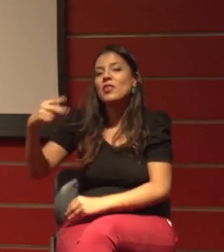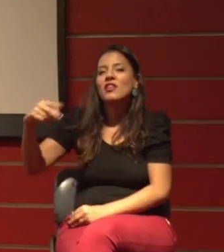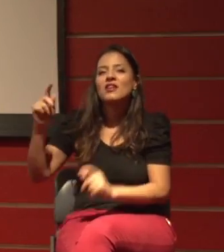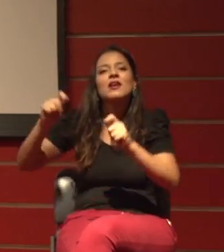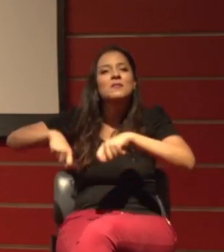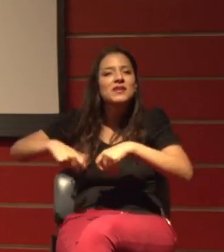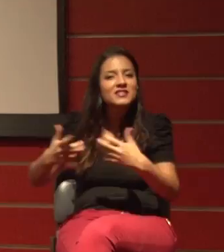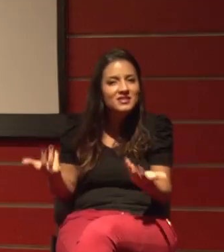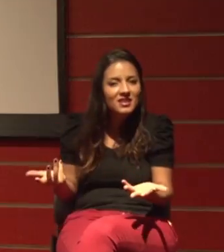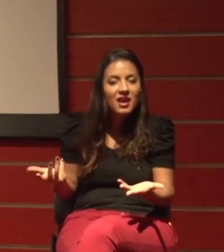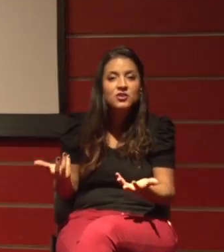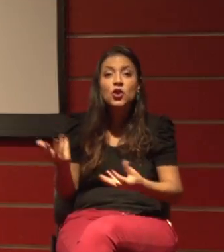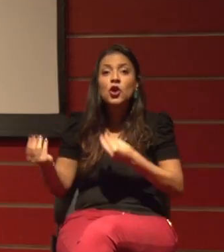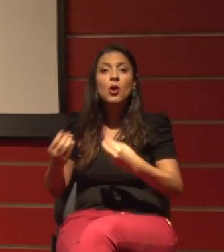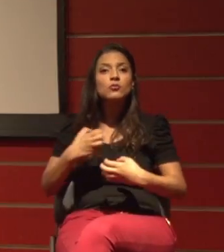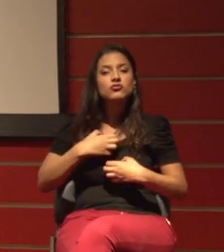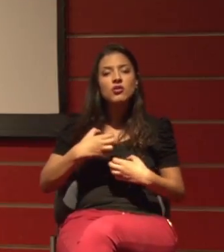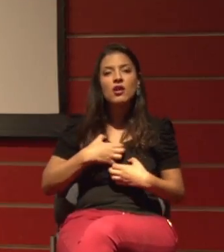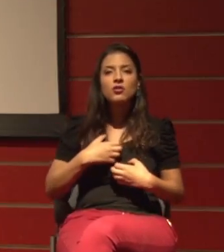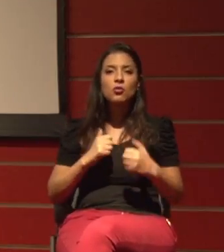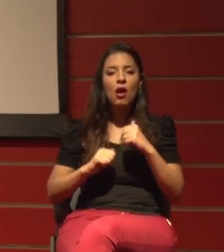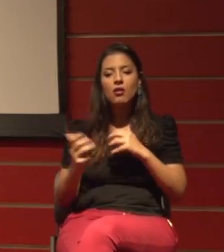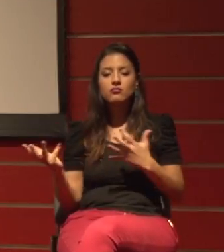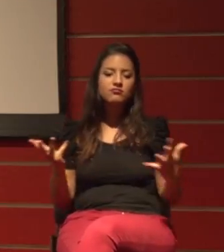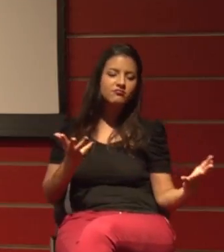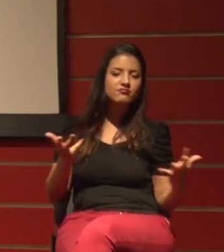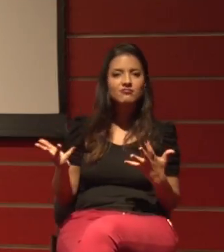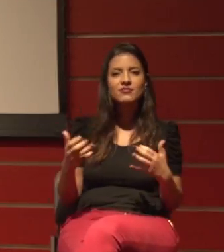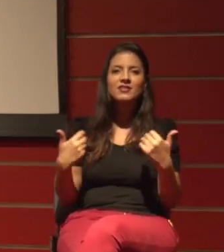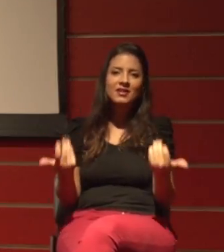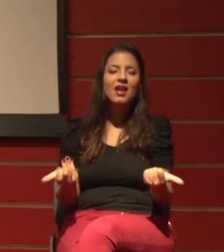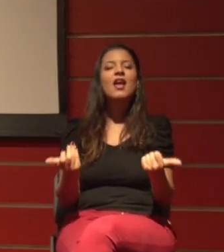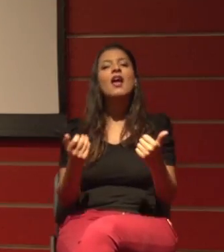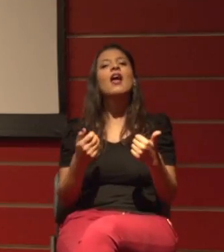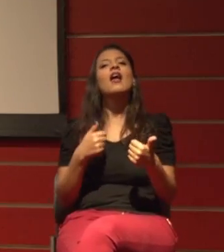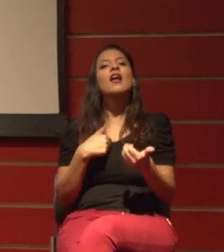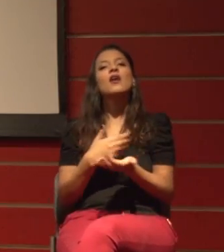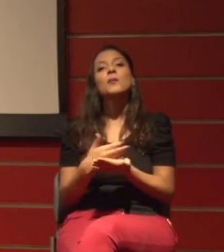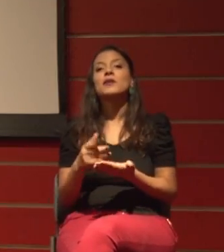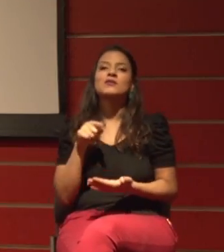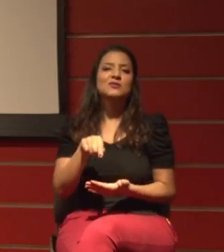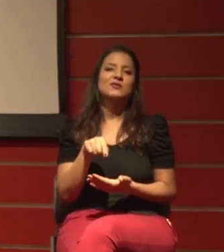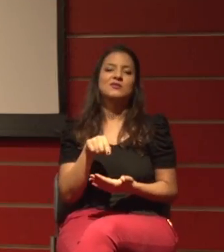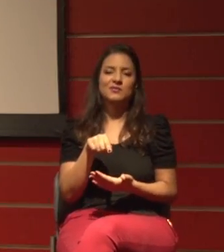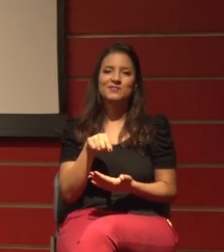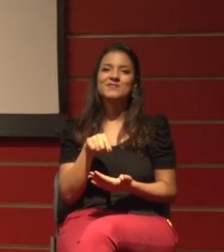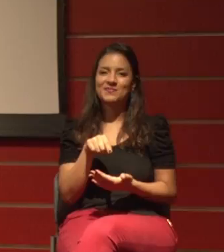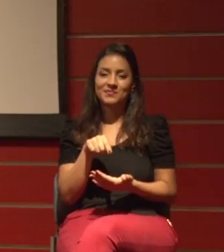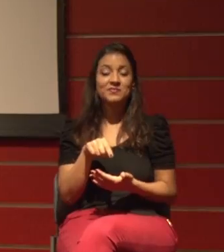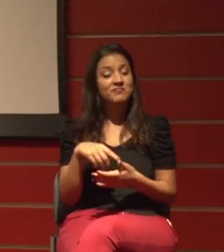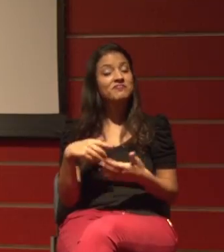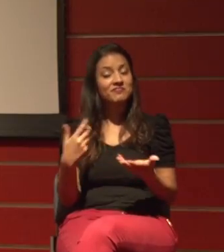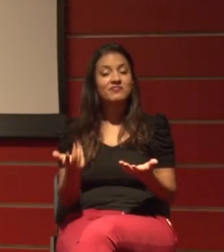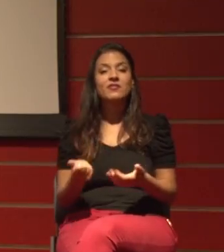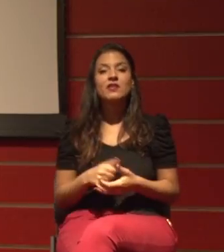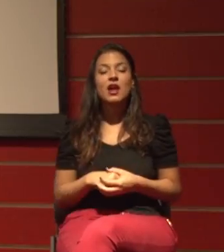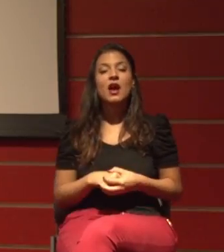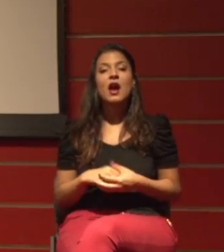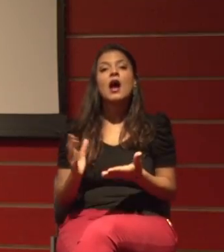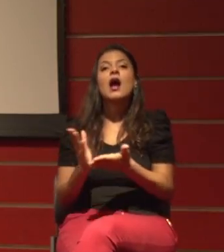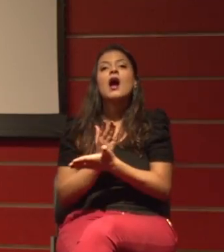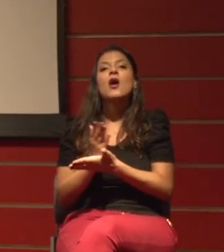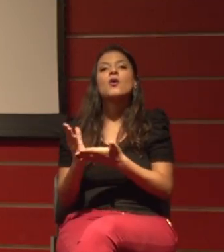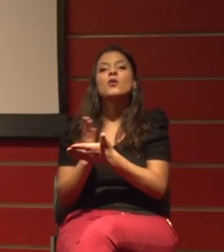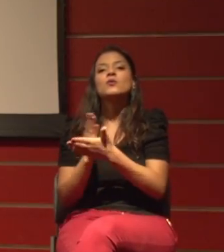possibilidades de atuação dele eh e aí então eu começo por aí né Eh a quem